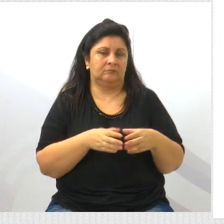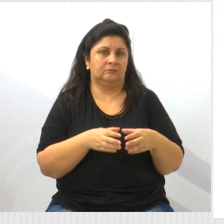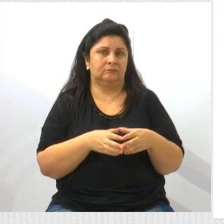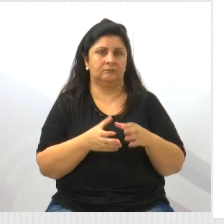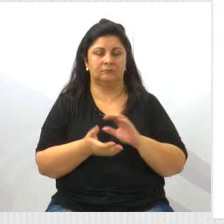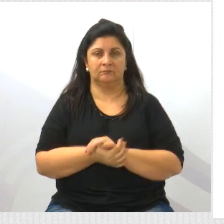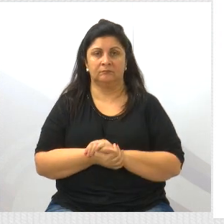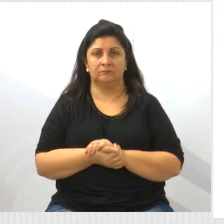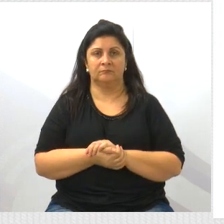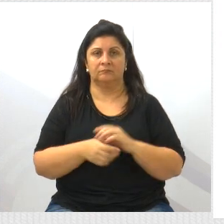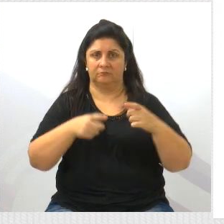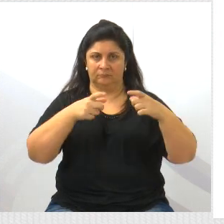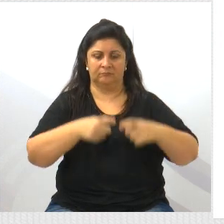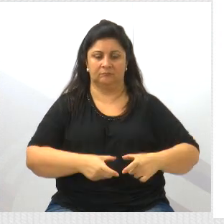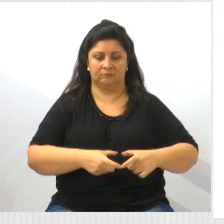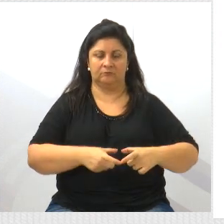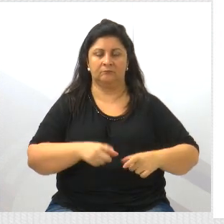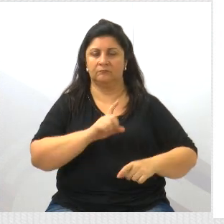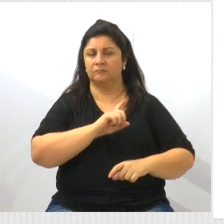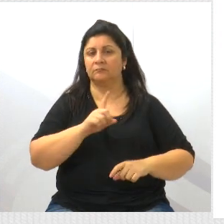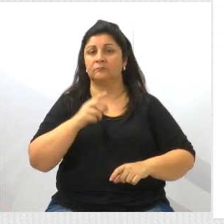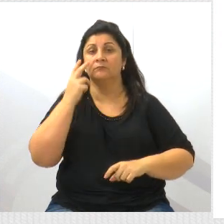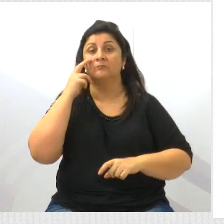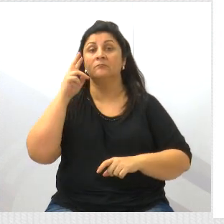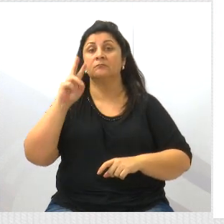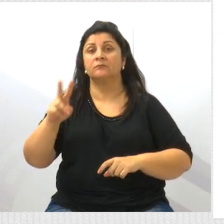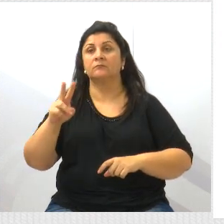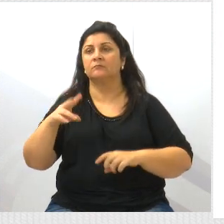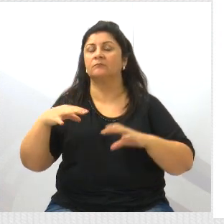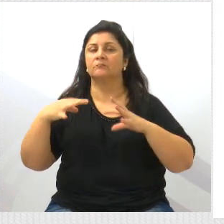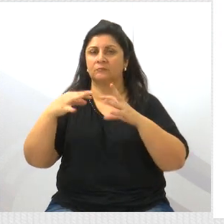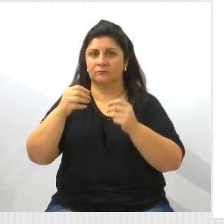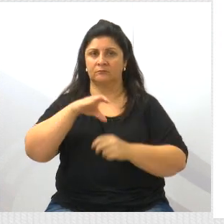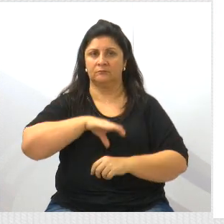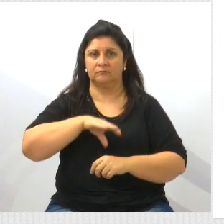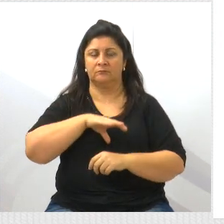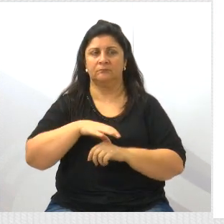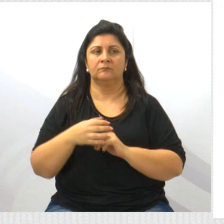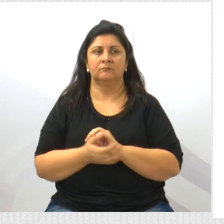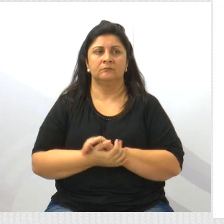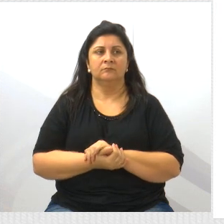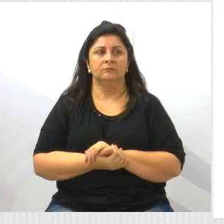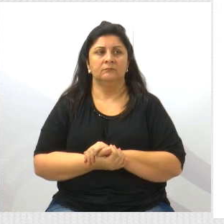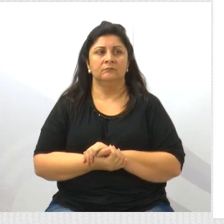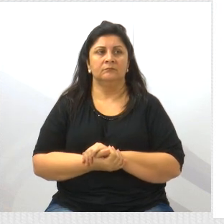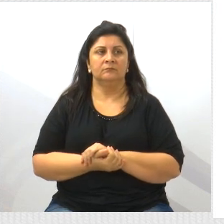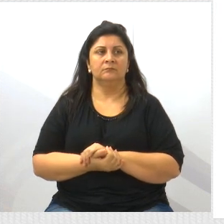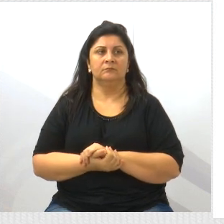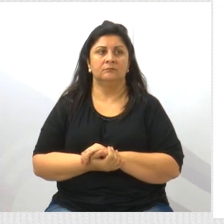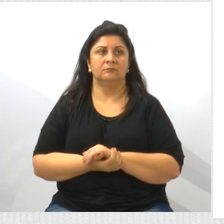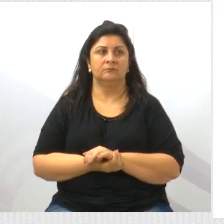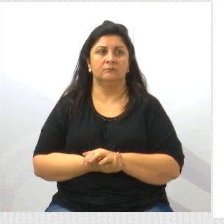sendo proposto, analisar de maneira geral. Pois não?